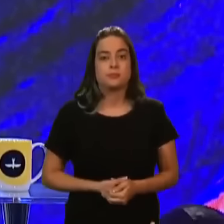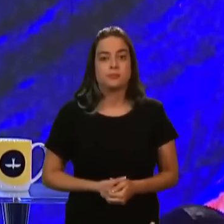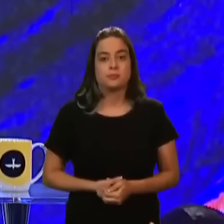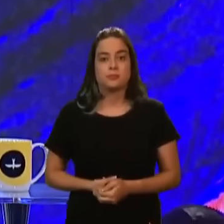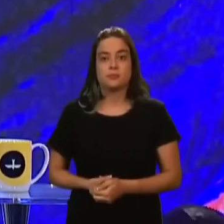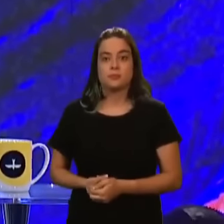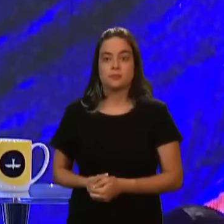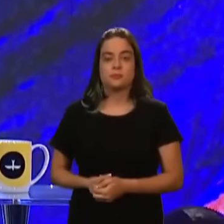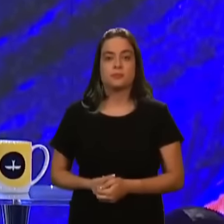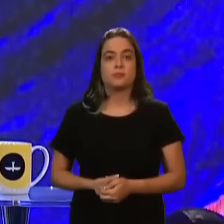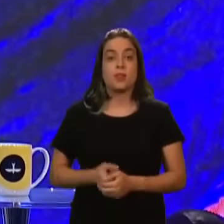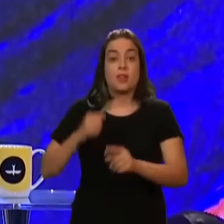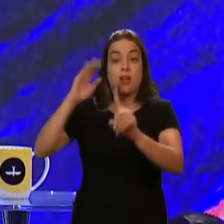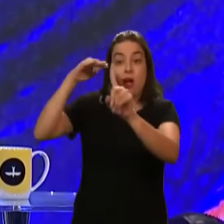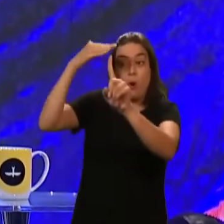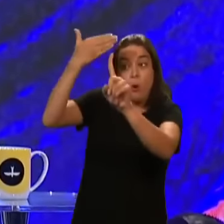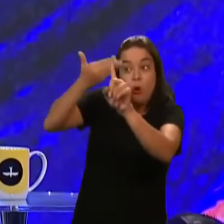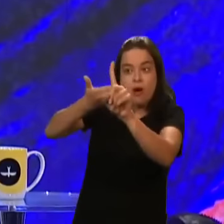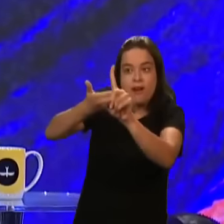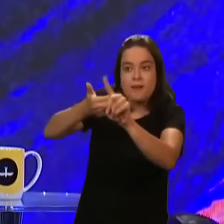A honra vem primeiro.